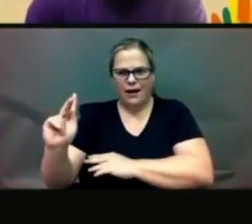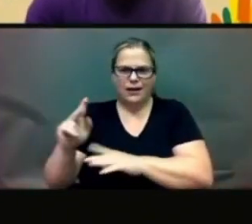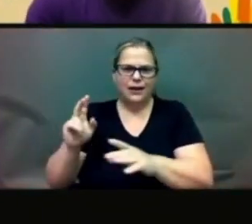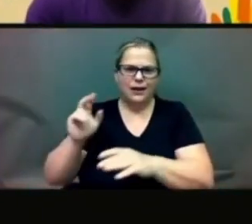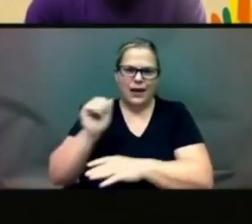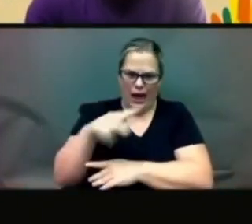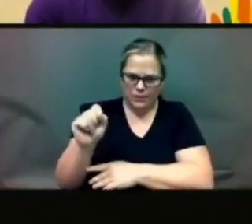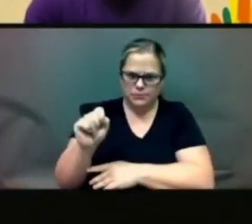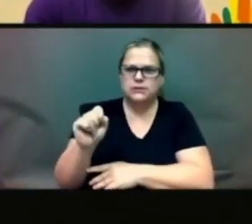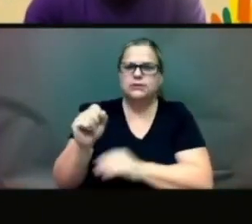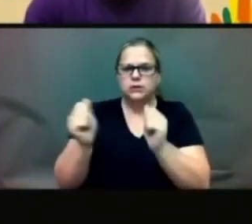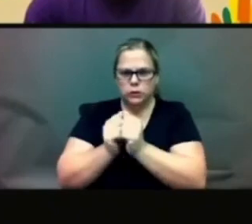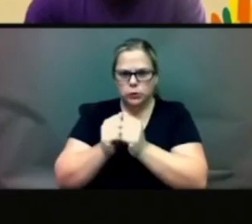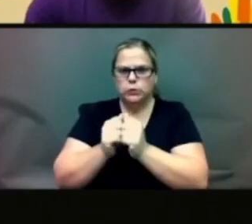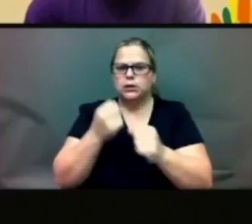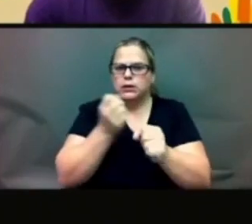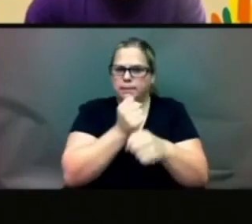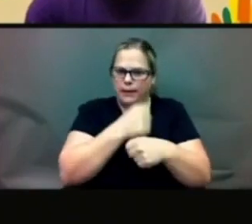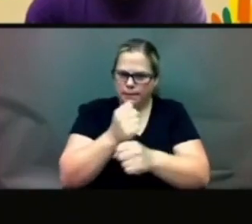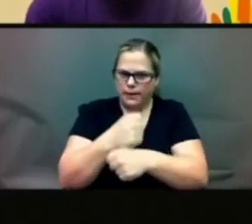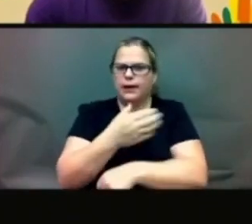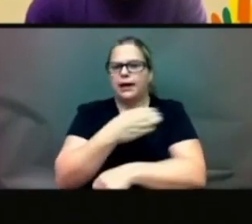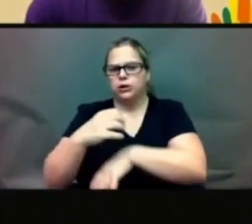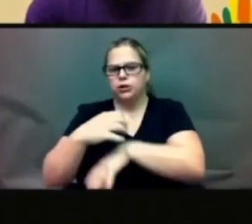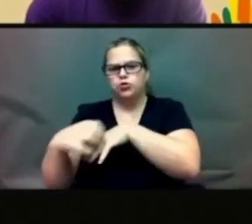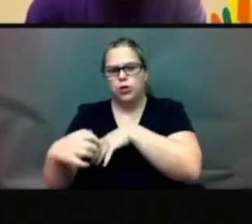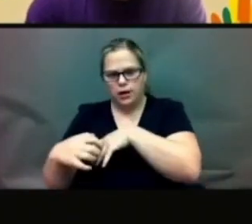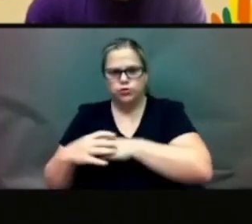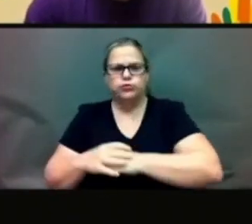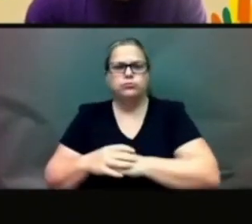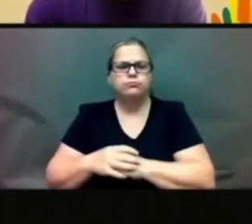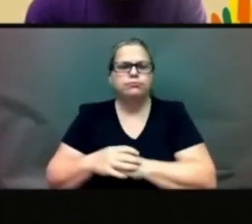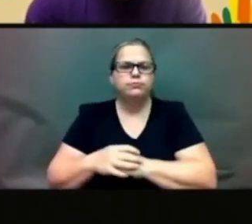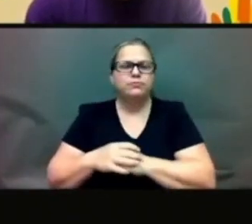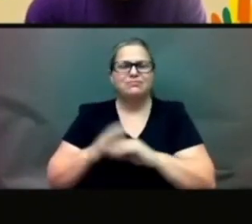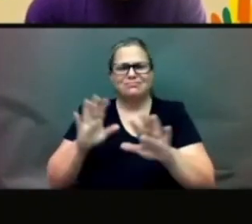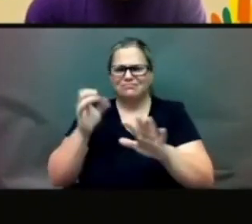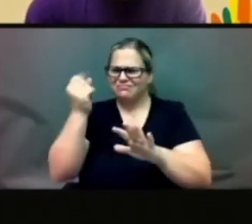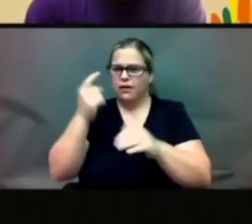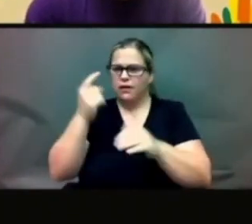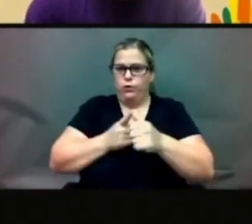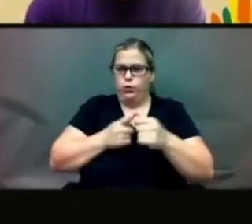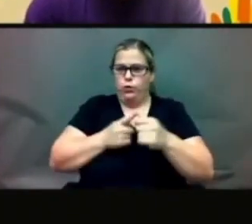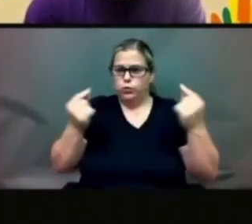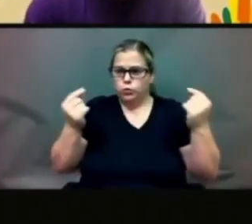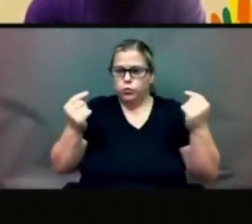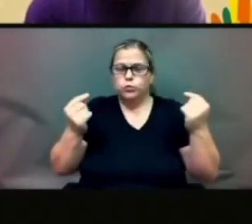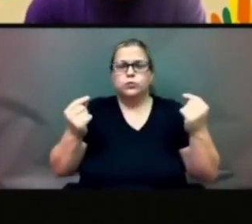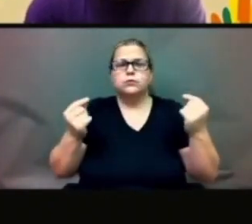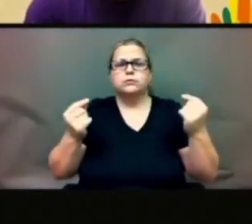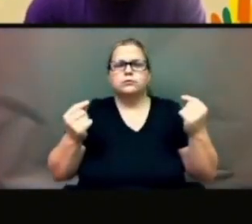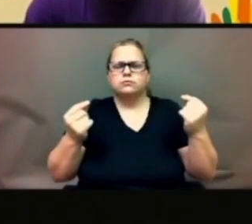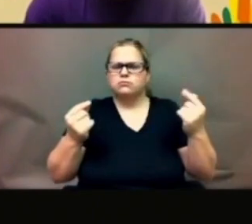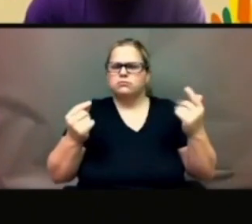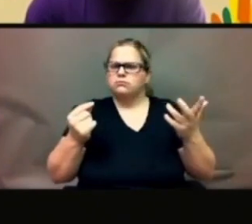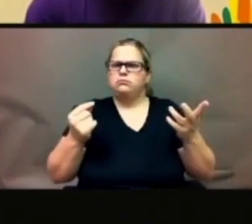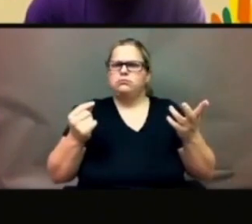ter apps, aplicações de hacking usando o Makemake e Scratch.